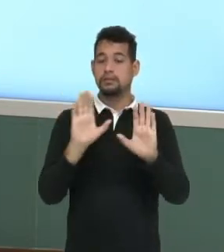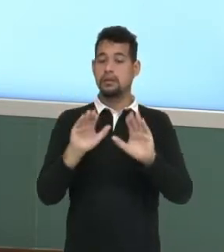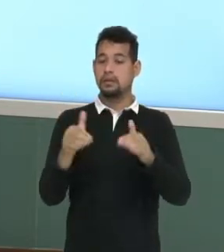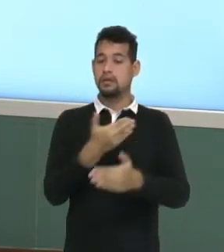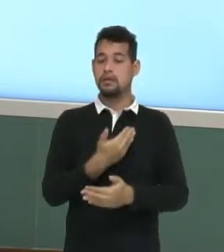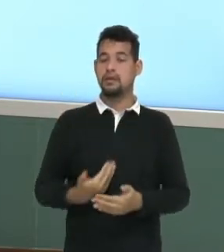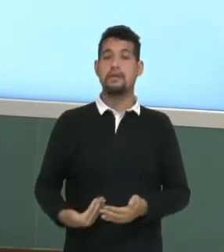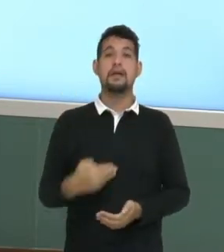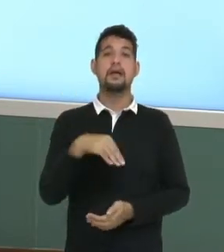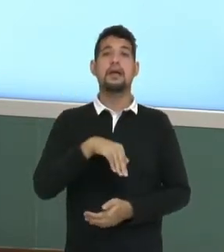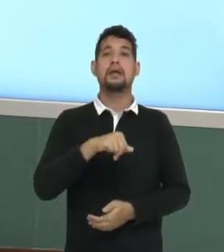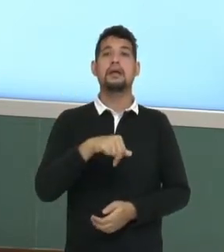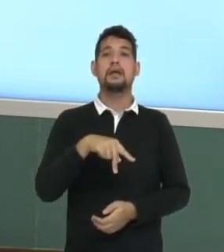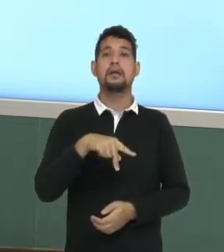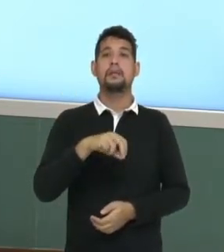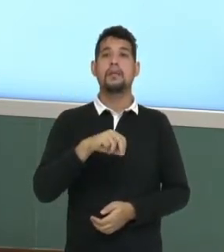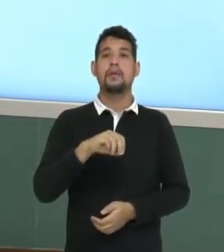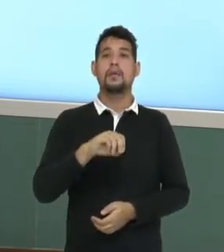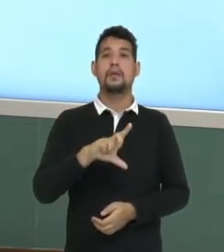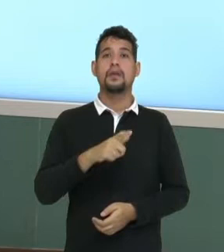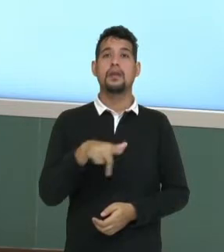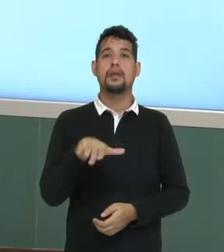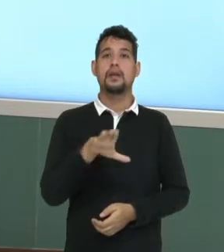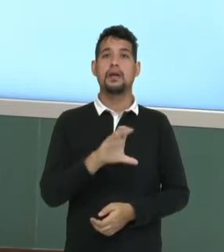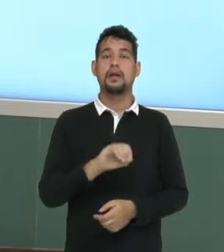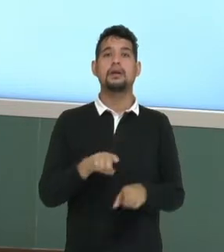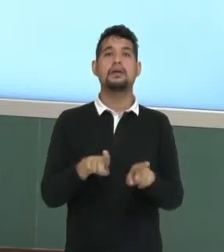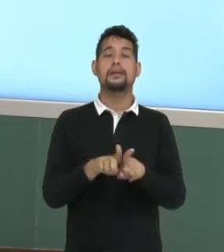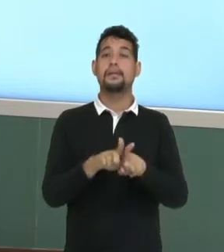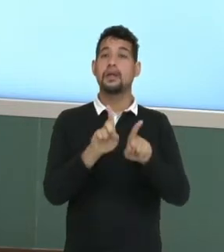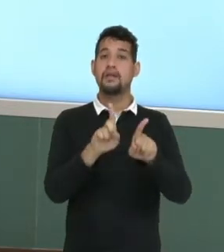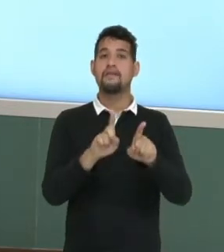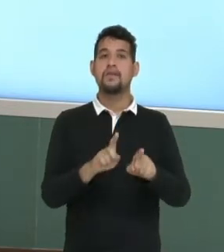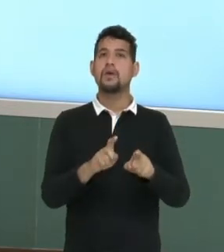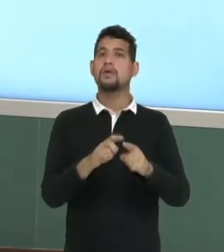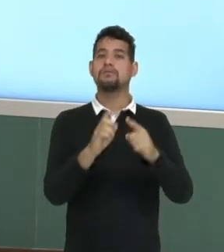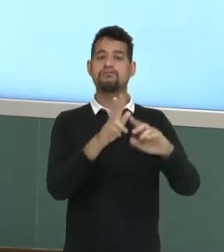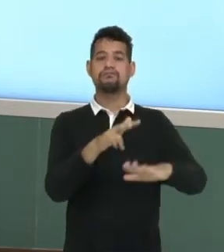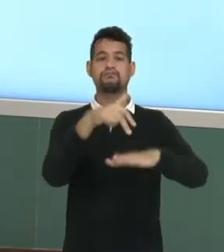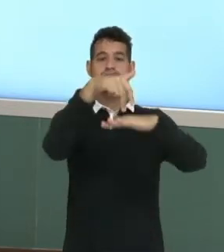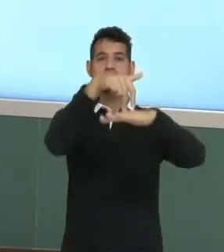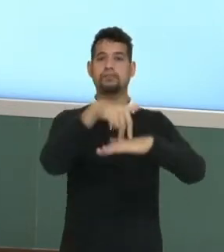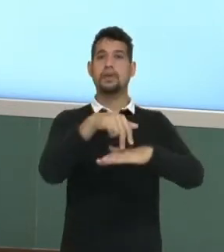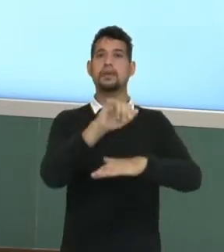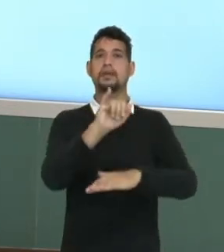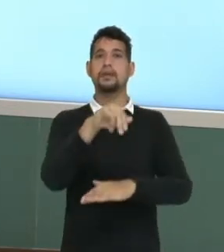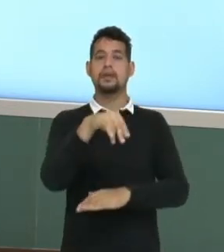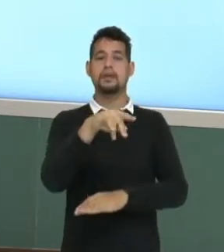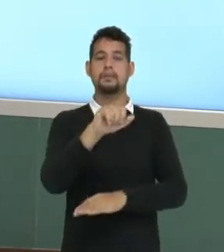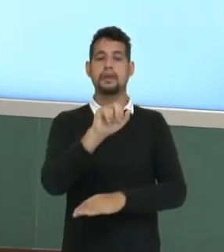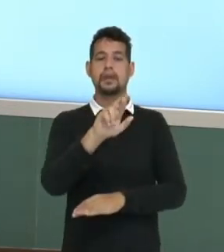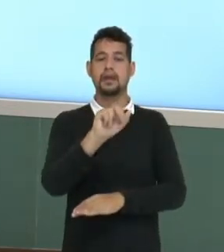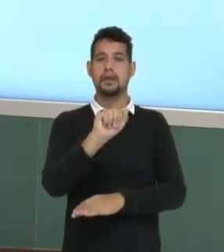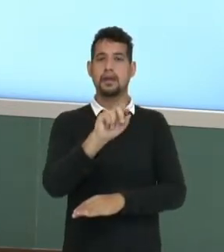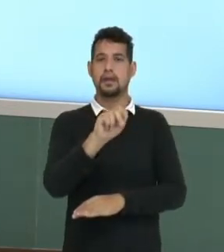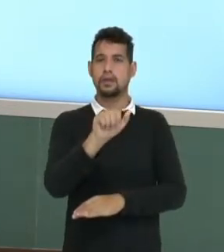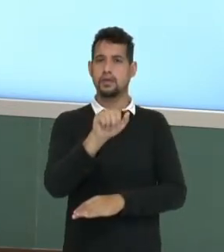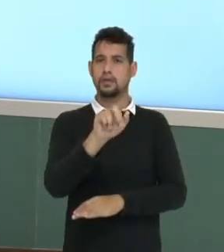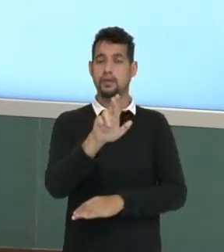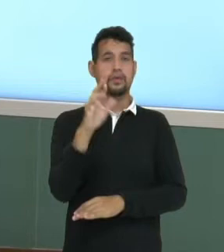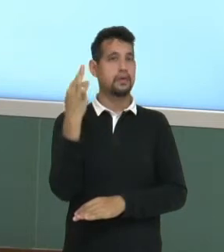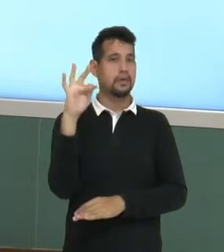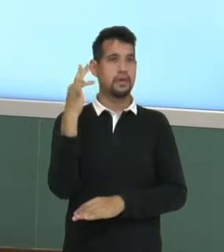Napoleão Bonaparte é alçado, né, ao cargo de imperador na França, em 1804, e ele vai